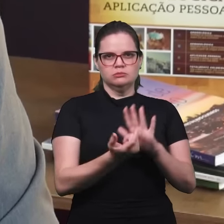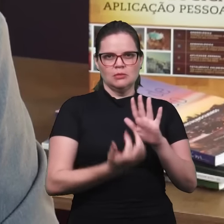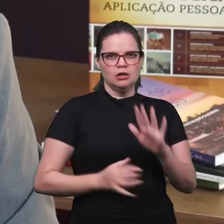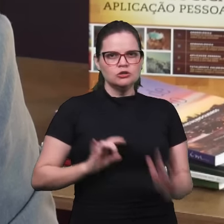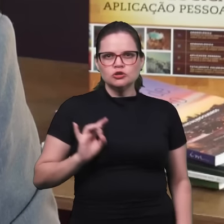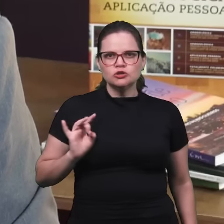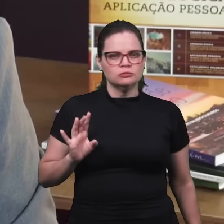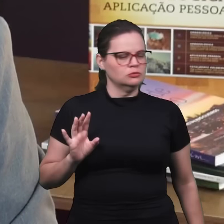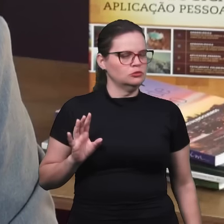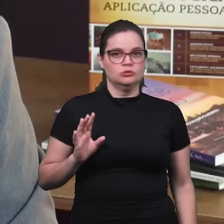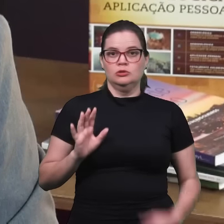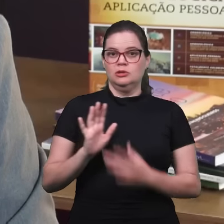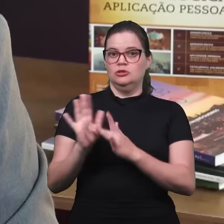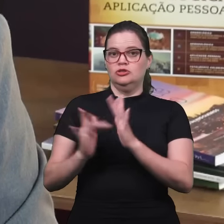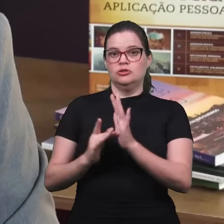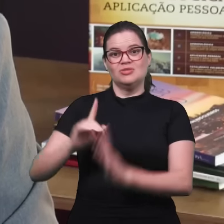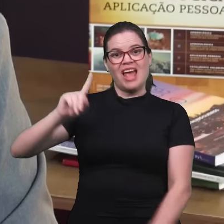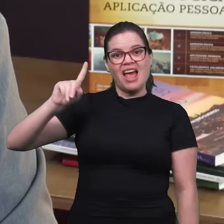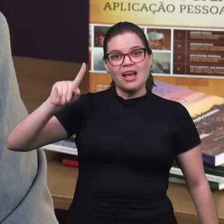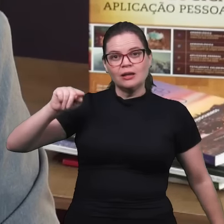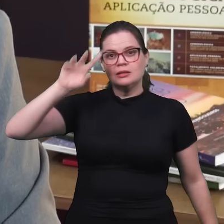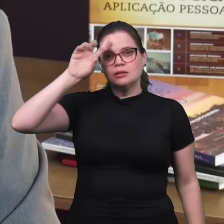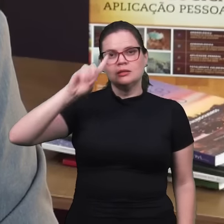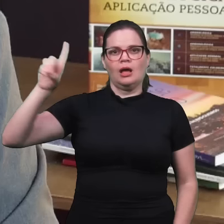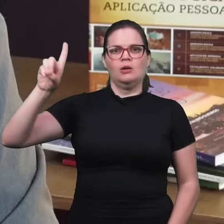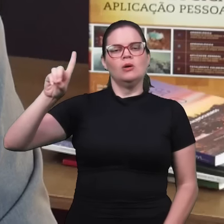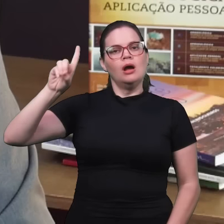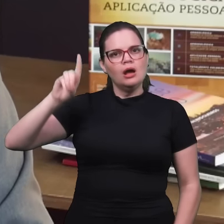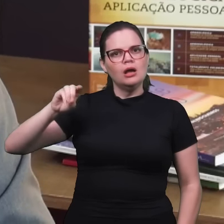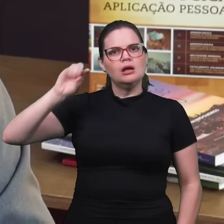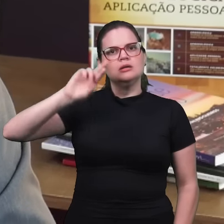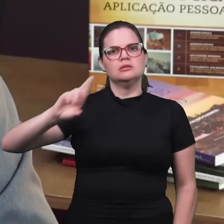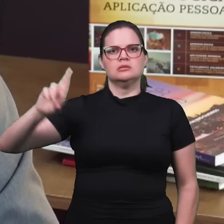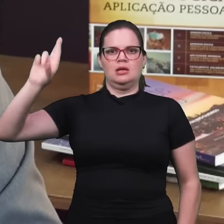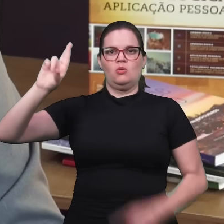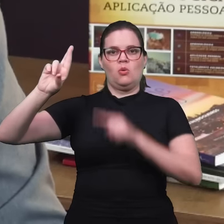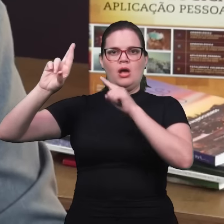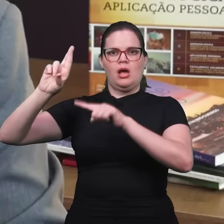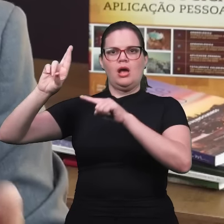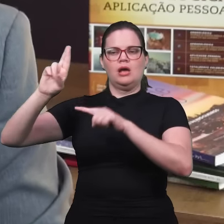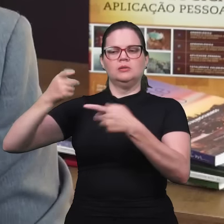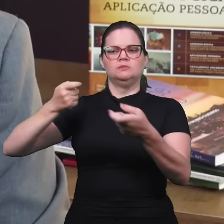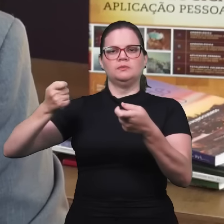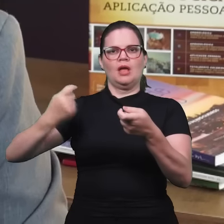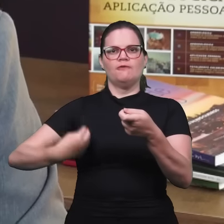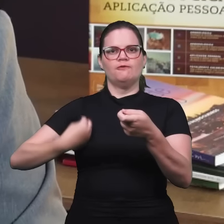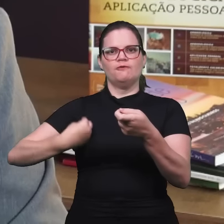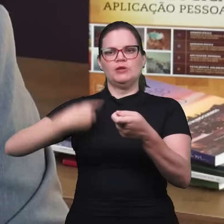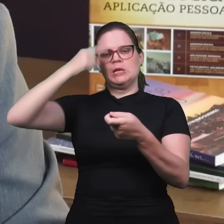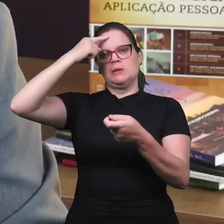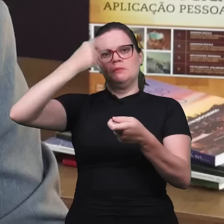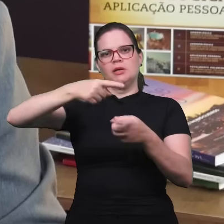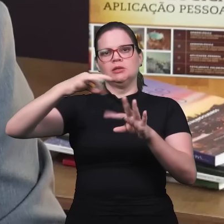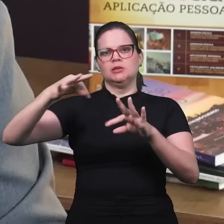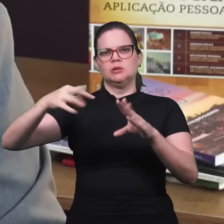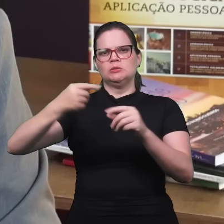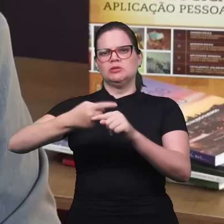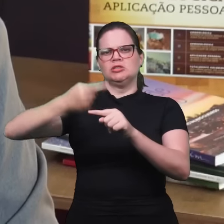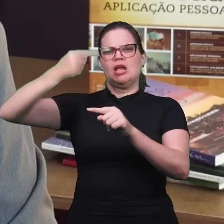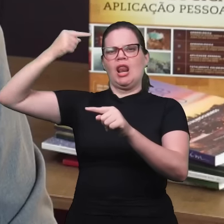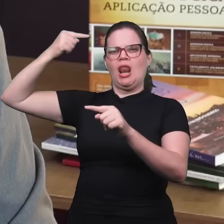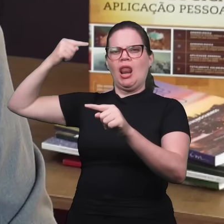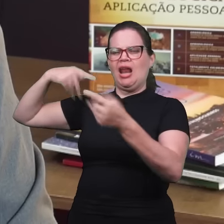mas Jesus, ele é Deus, ele é Senhor, ele é o dono da vida, ele é desde o princípio, e tudo que foi